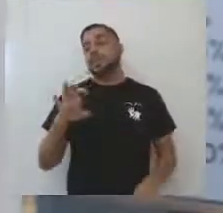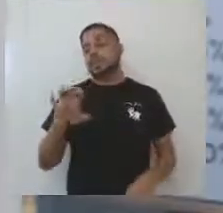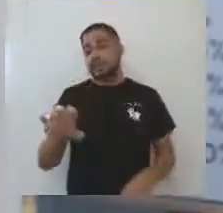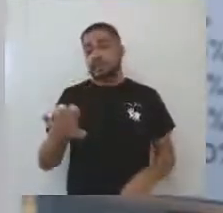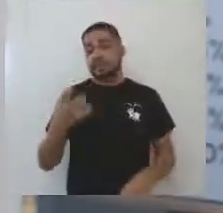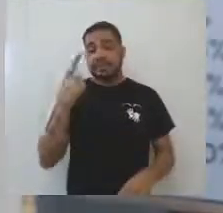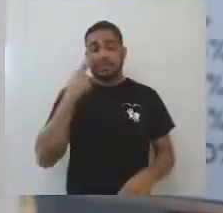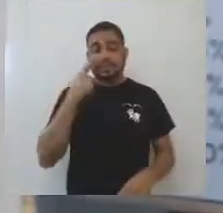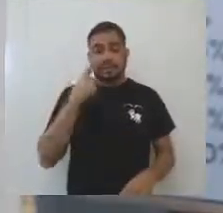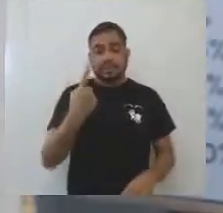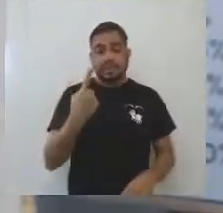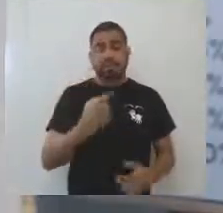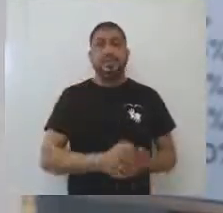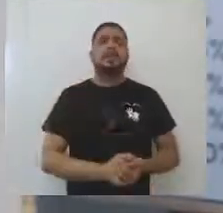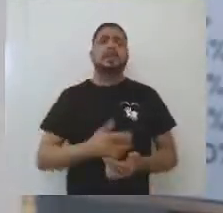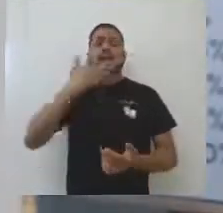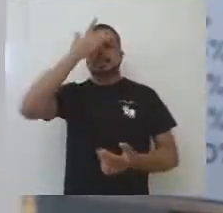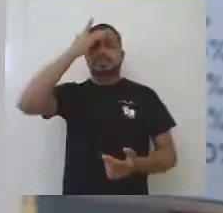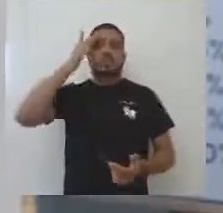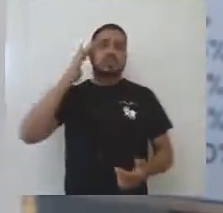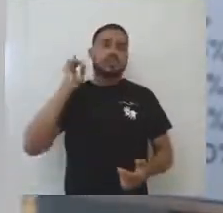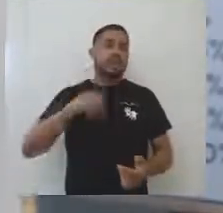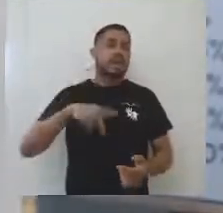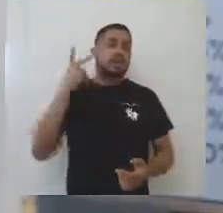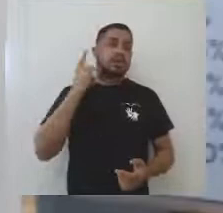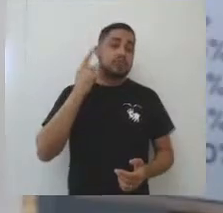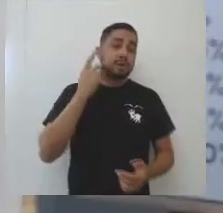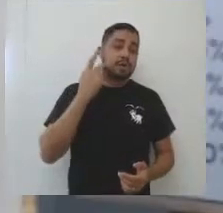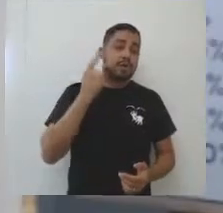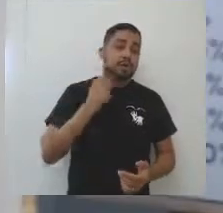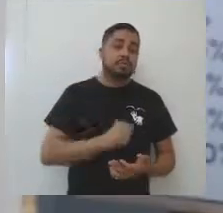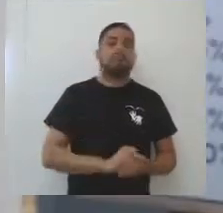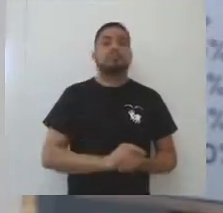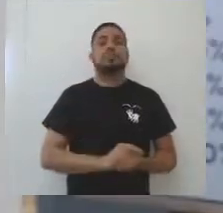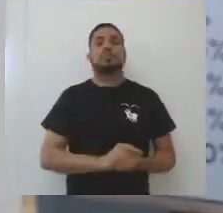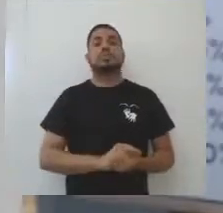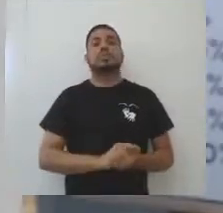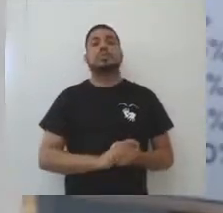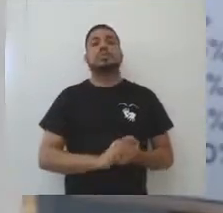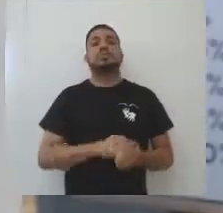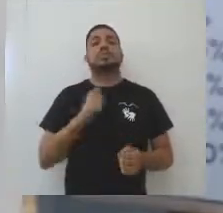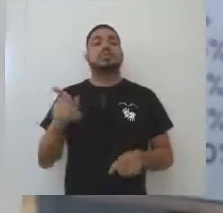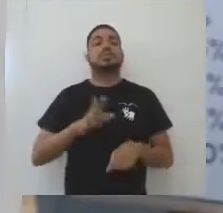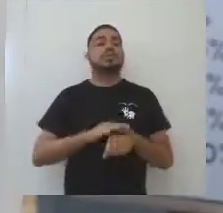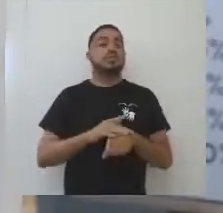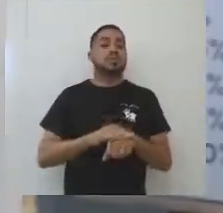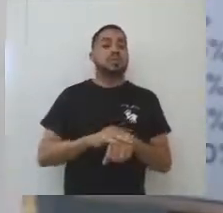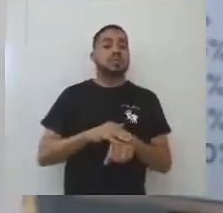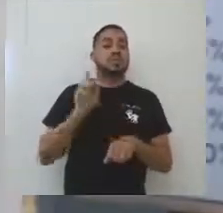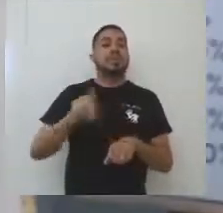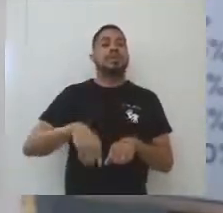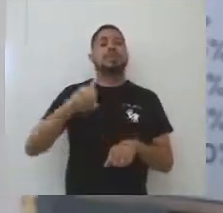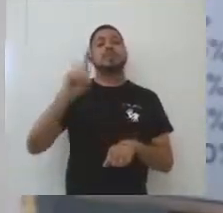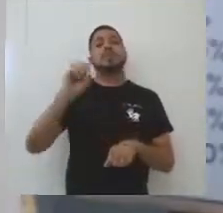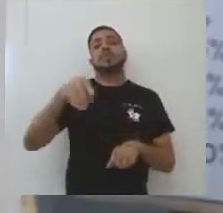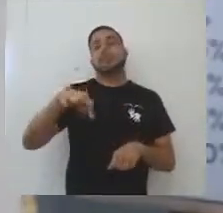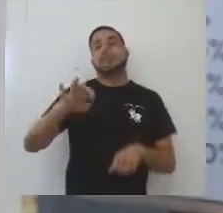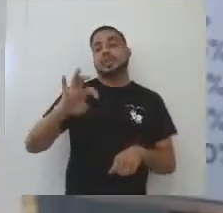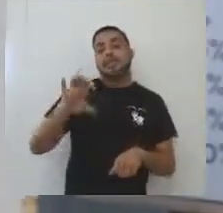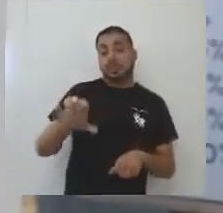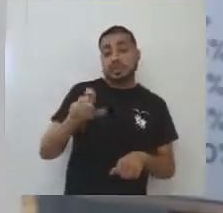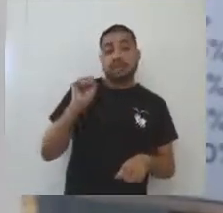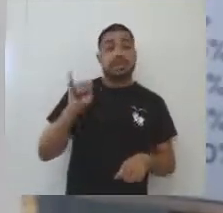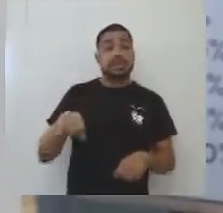cá, vê. A pessoa que é normal para essa doença é dominante. Então se ela é normal